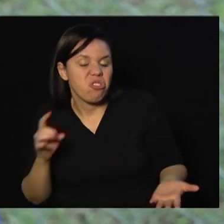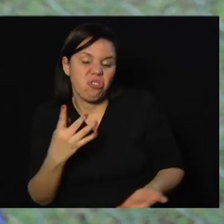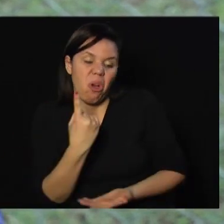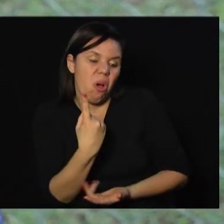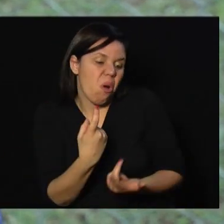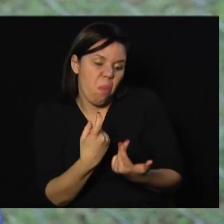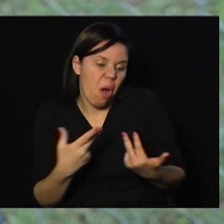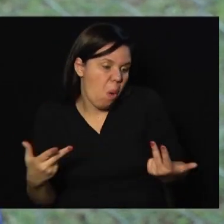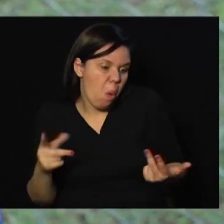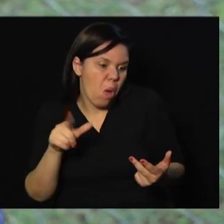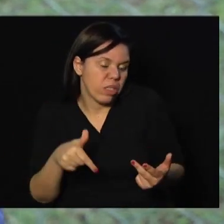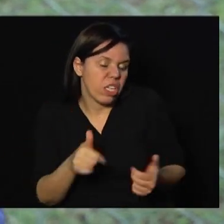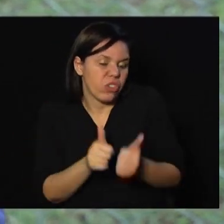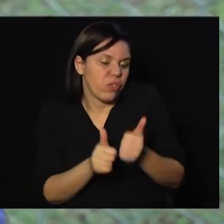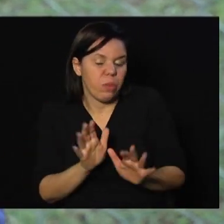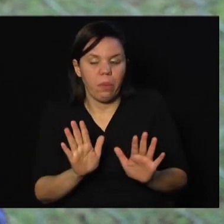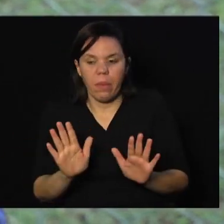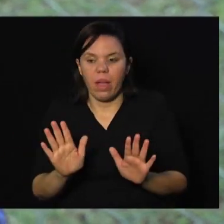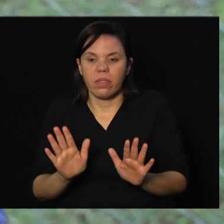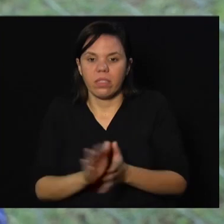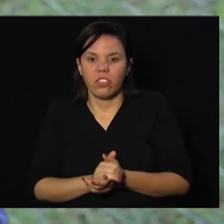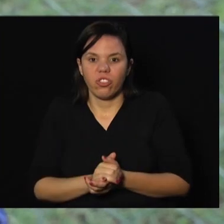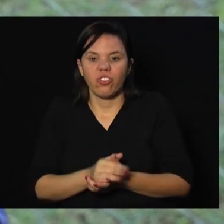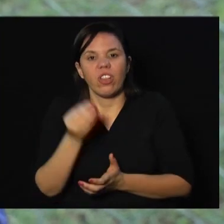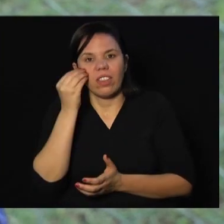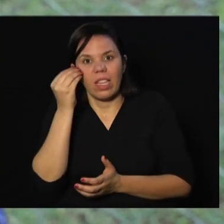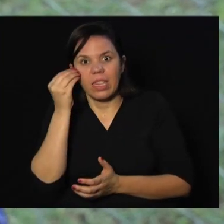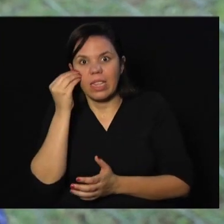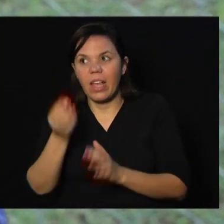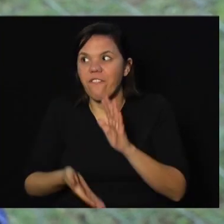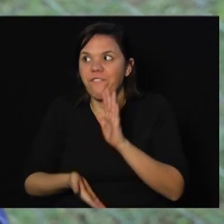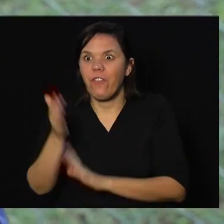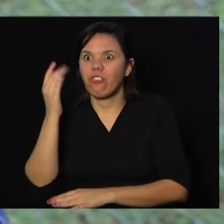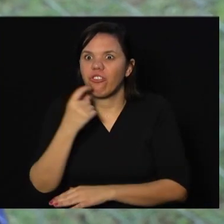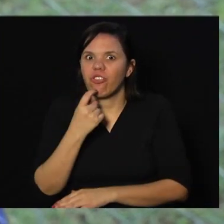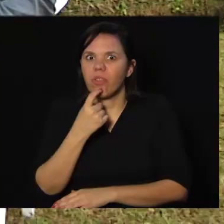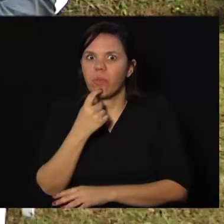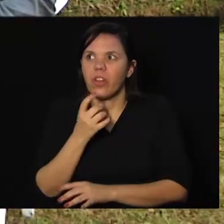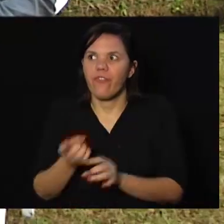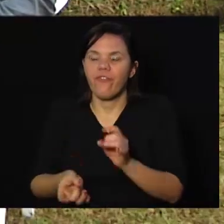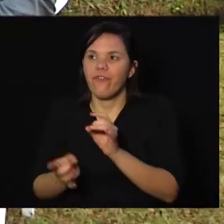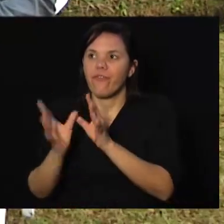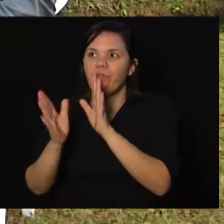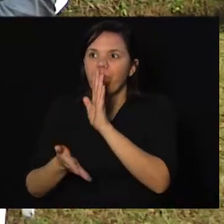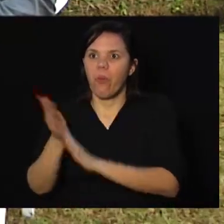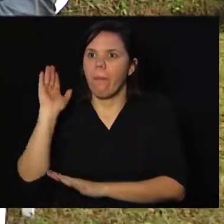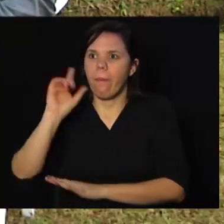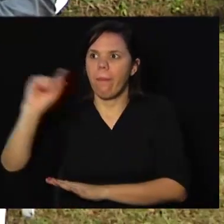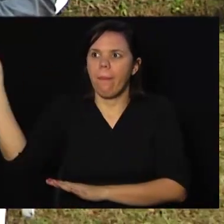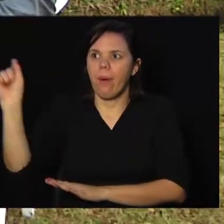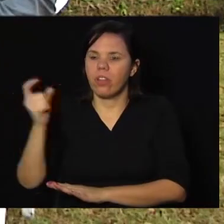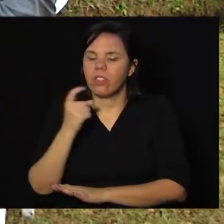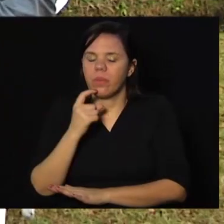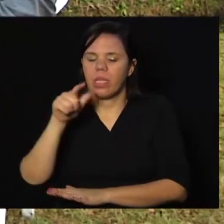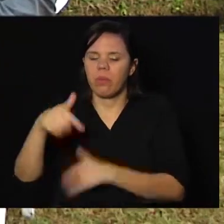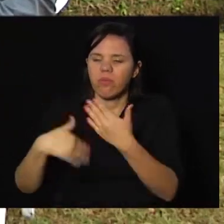coisa. E acabei fugindo 2 vezes de Campinas e vim embora. Mas depois eu